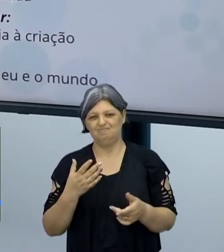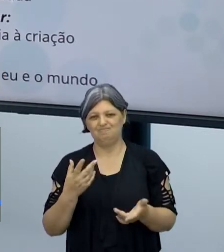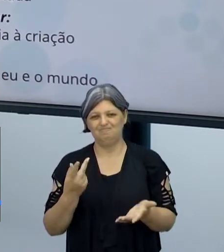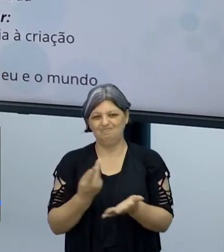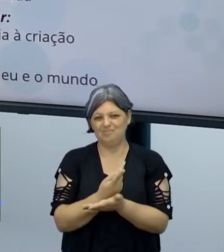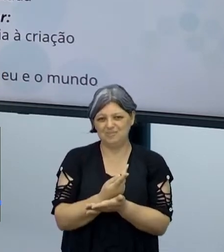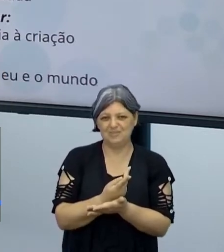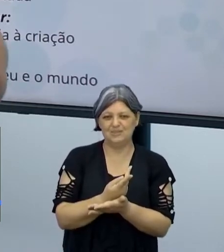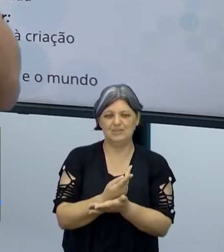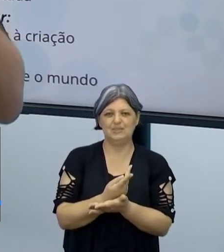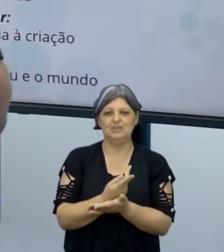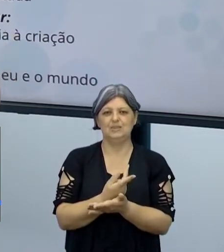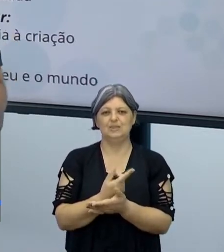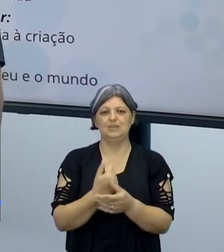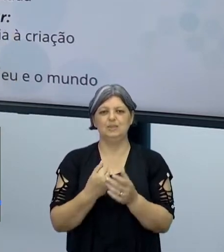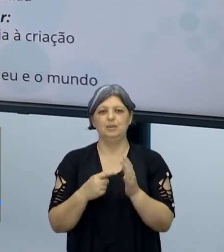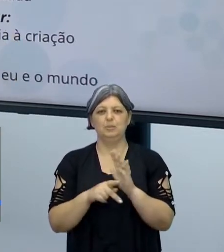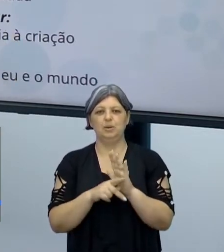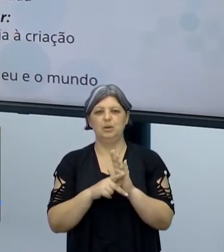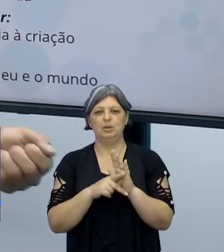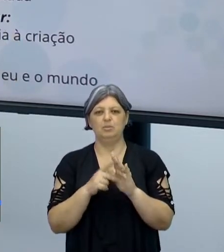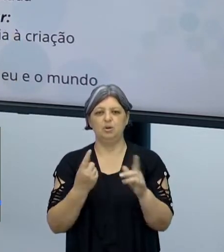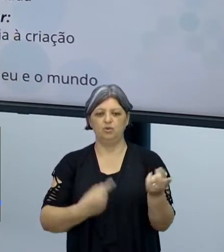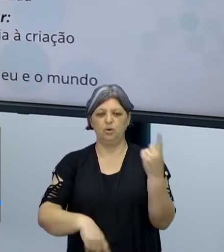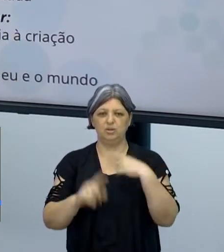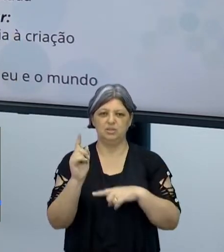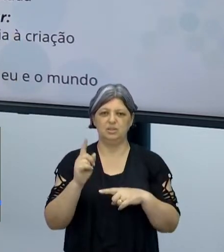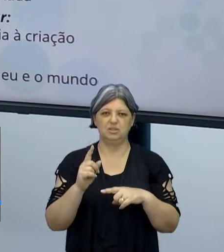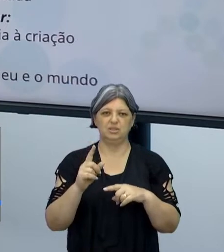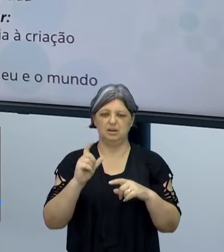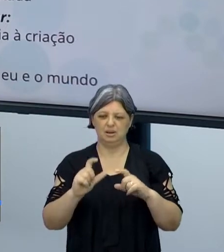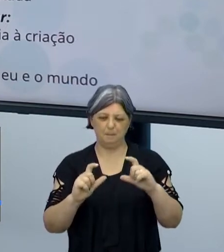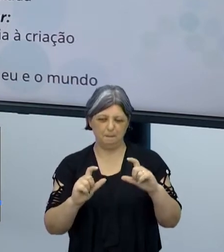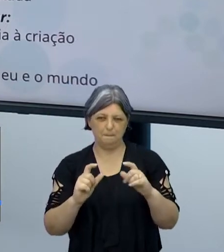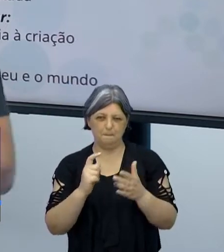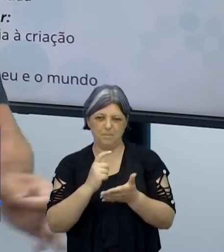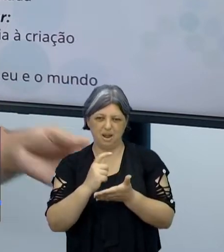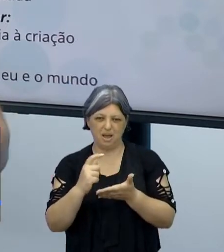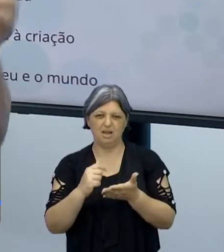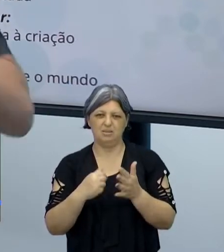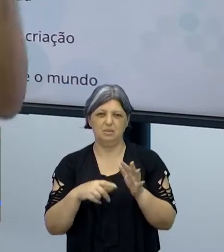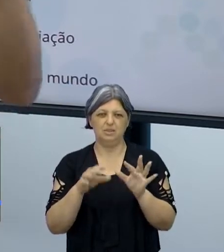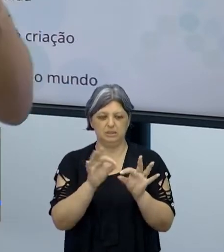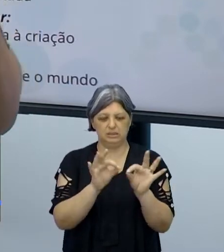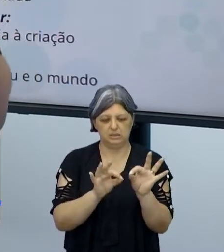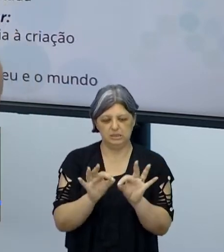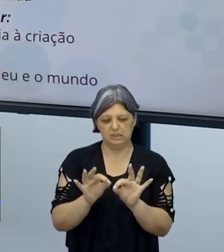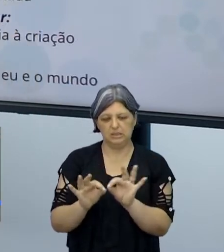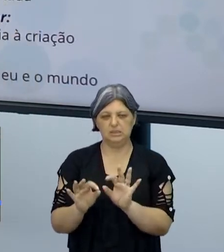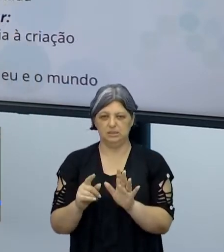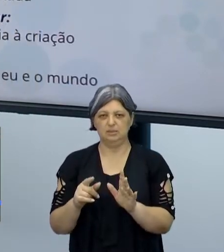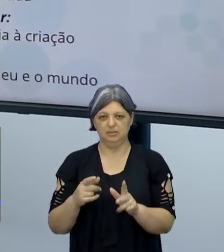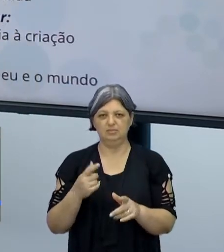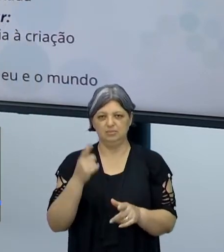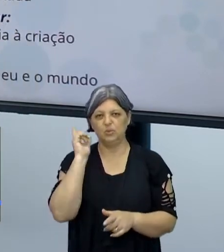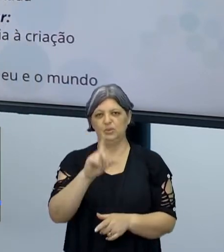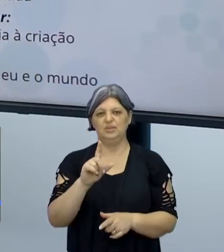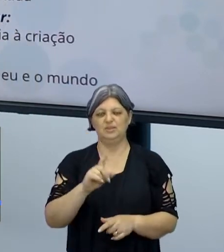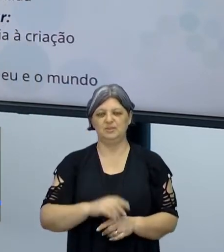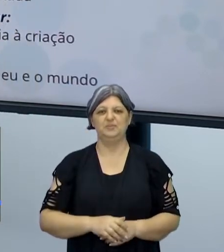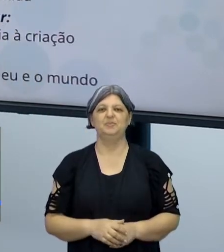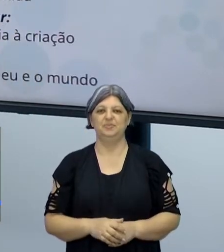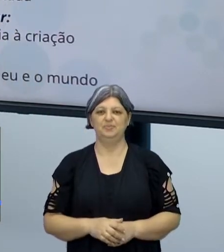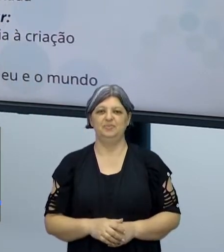dar o upgrade para a placa, mas foi um probleminha de cabos lá e depois eu conectei direitinho os cabos e foi, né? Deu certo,